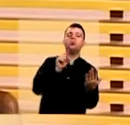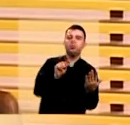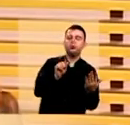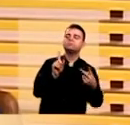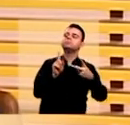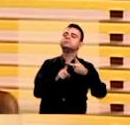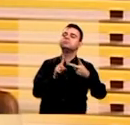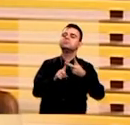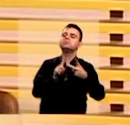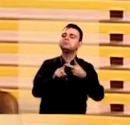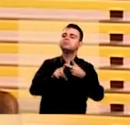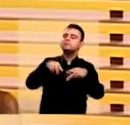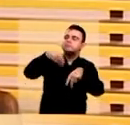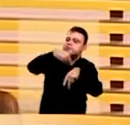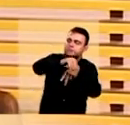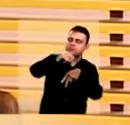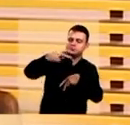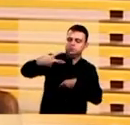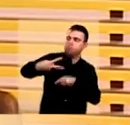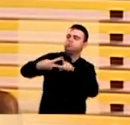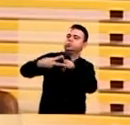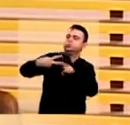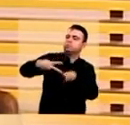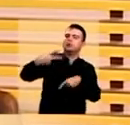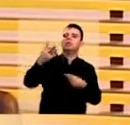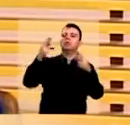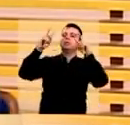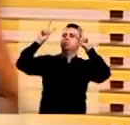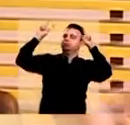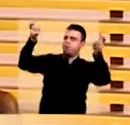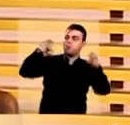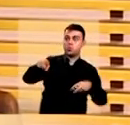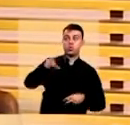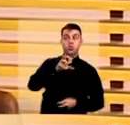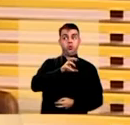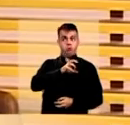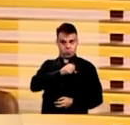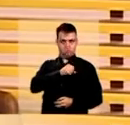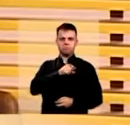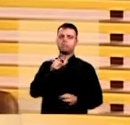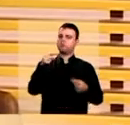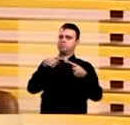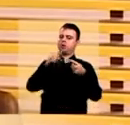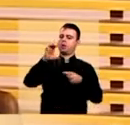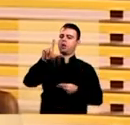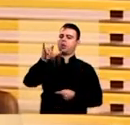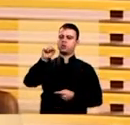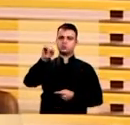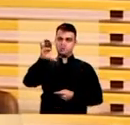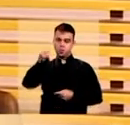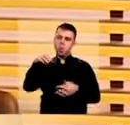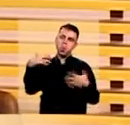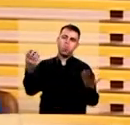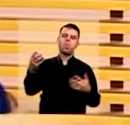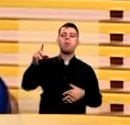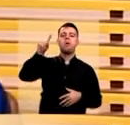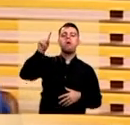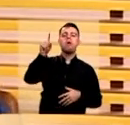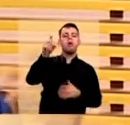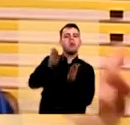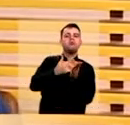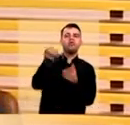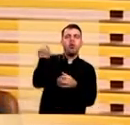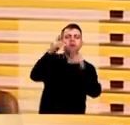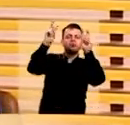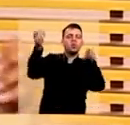quê? E que você deixasse duas dicas de leitura. Uma de um clássico que a gente não pode passar sem ler e uma talvez de um novo autor,